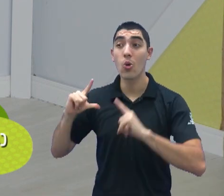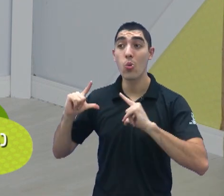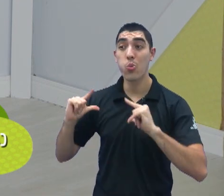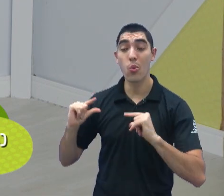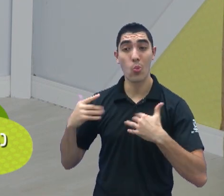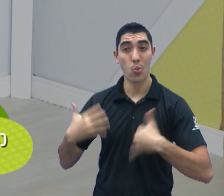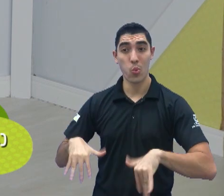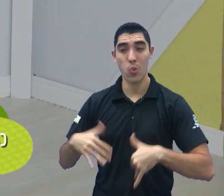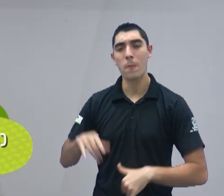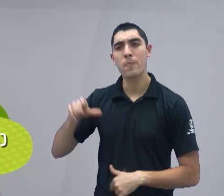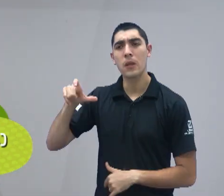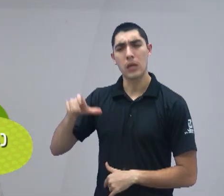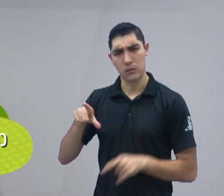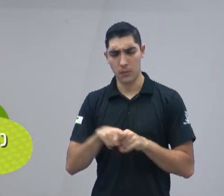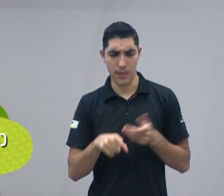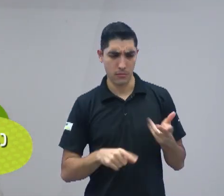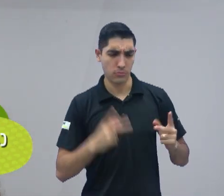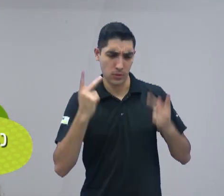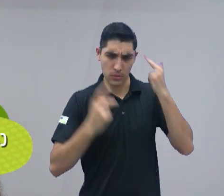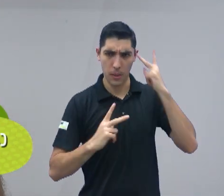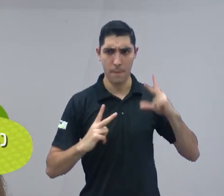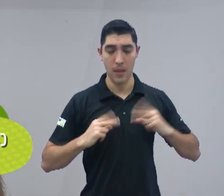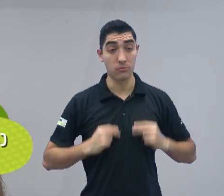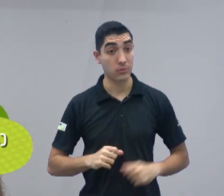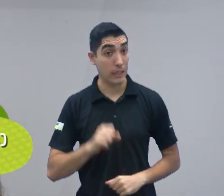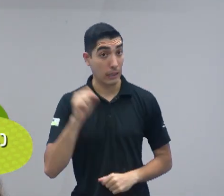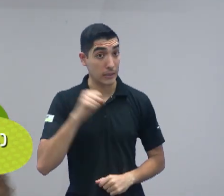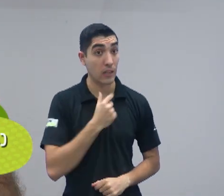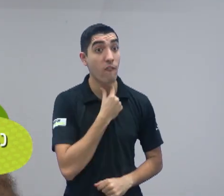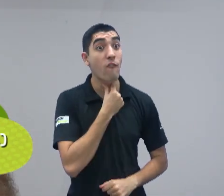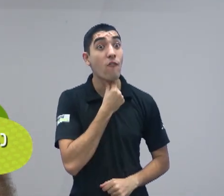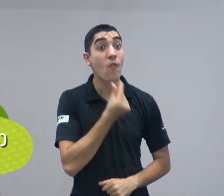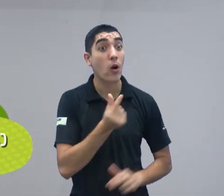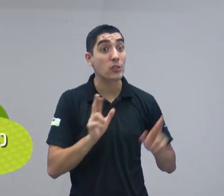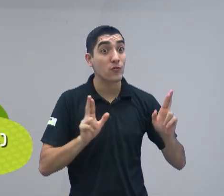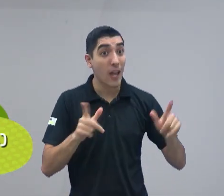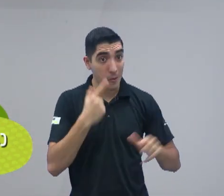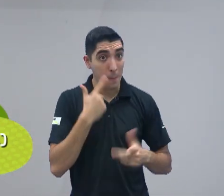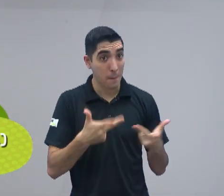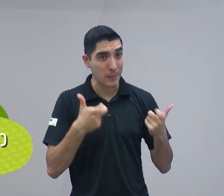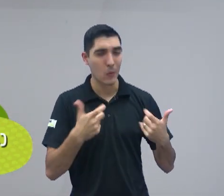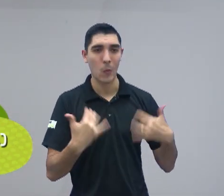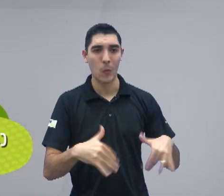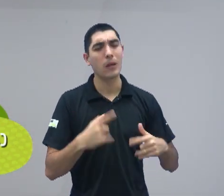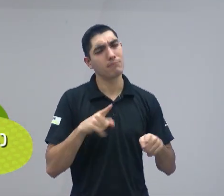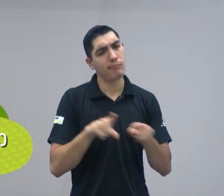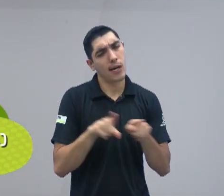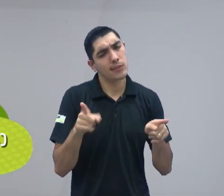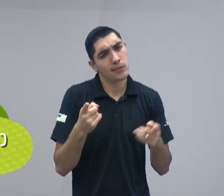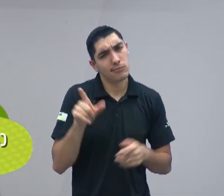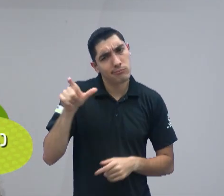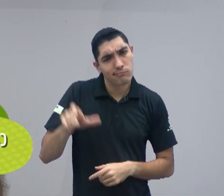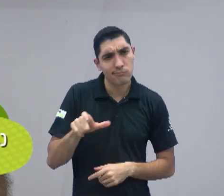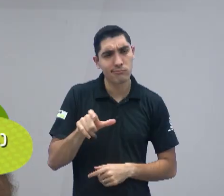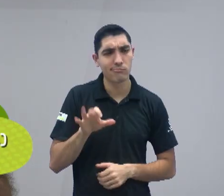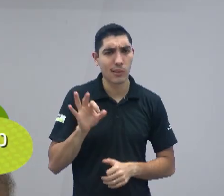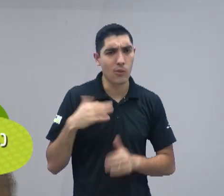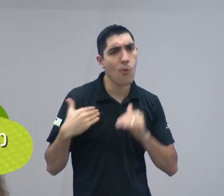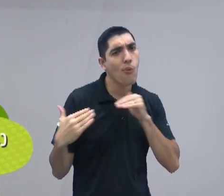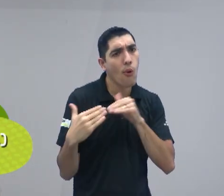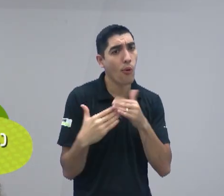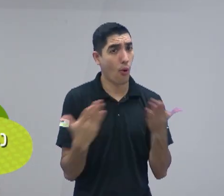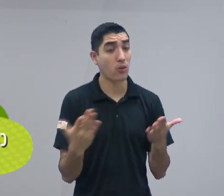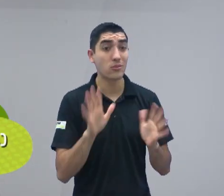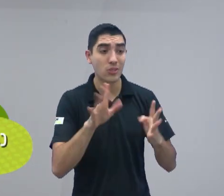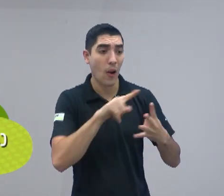equipe do São Paulo também. Pedrão ficou rouco. E eu acho que com razão, né? Ele mesmo comentou que foram 4